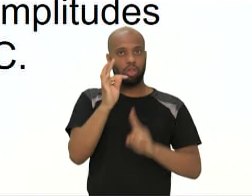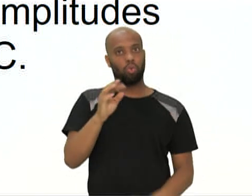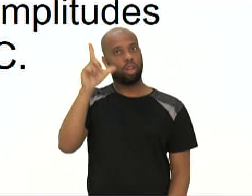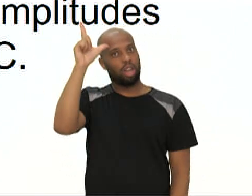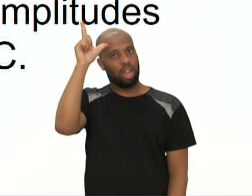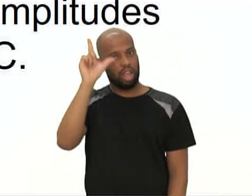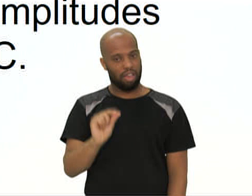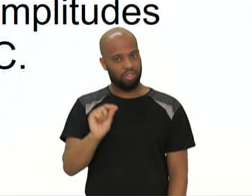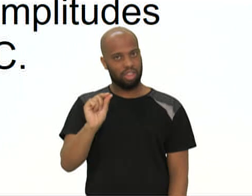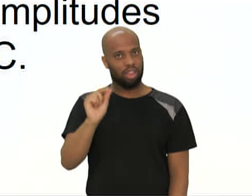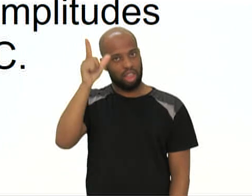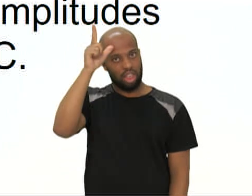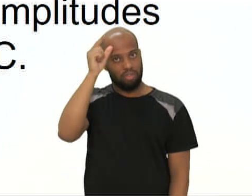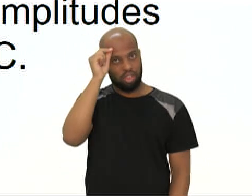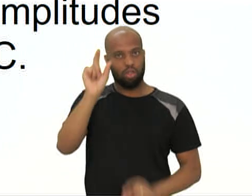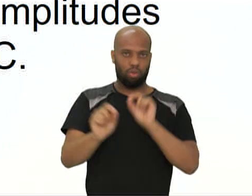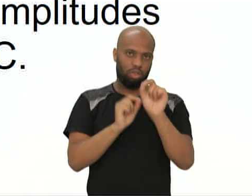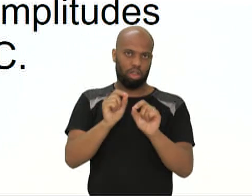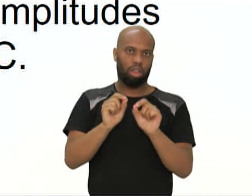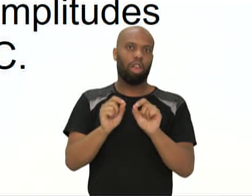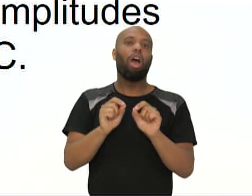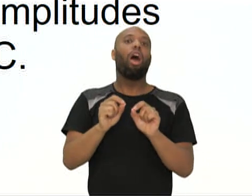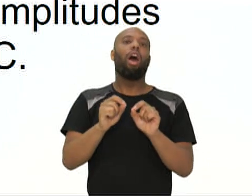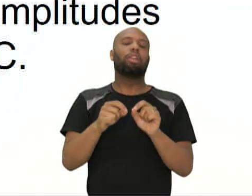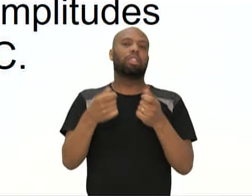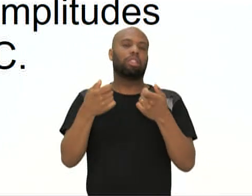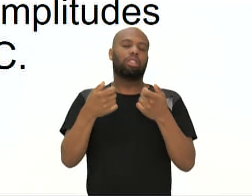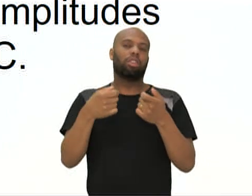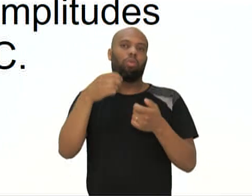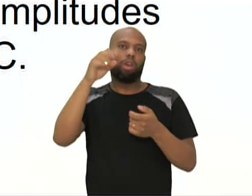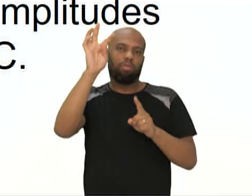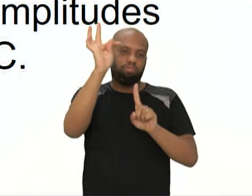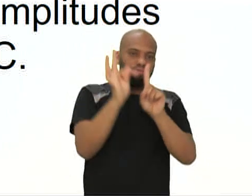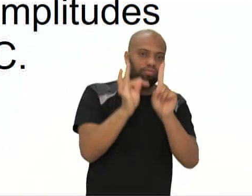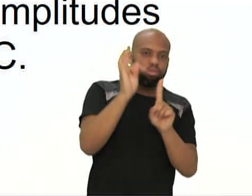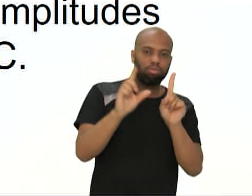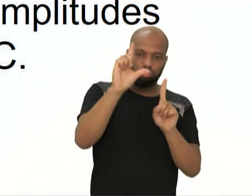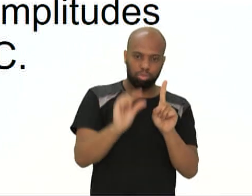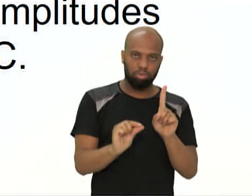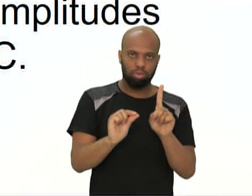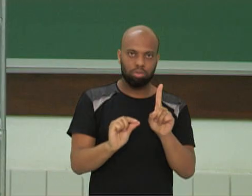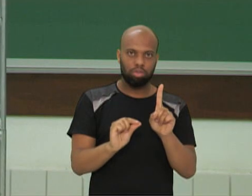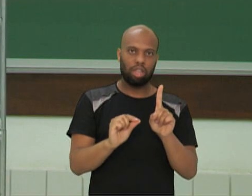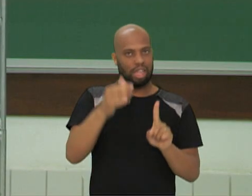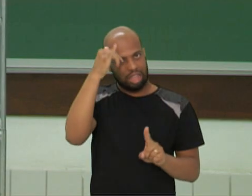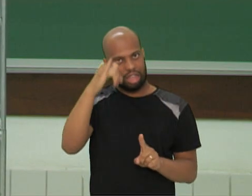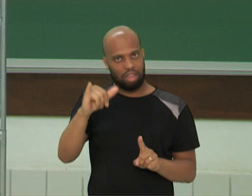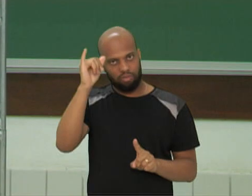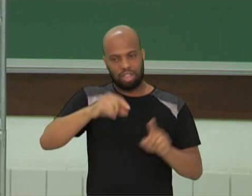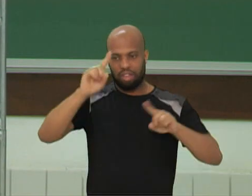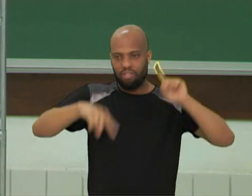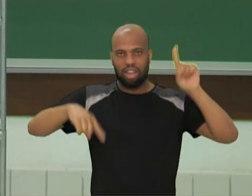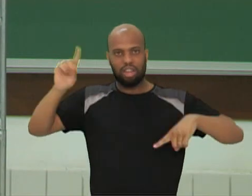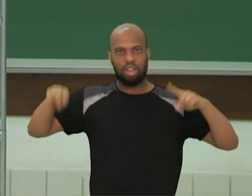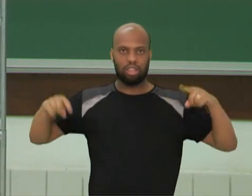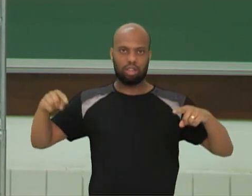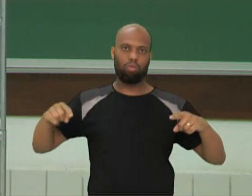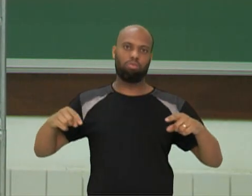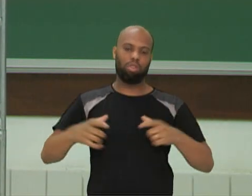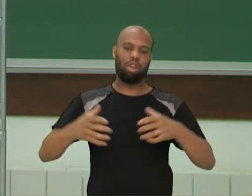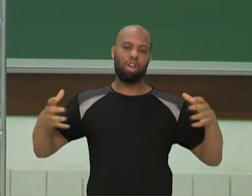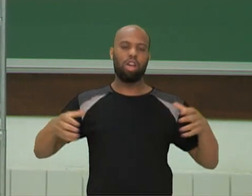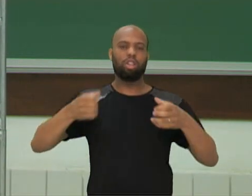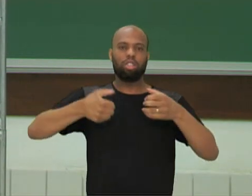caia bruscamente. Planetas sem atmosfera possuem amplitudes térmicas superiores a 200 graus Celsius, que é o que já foi explicado